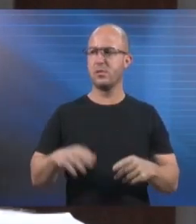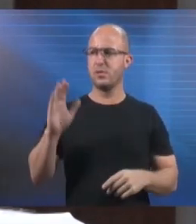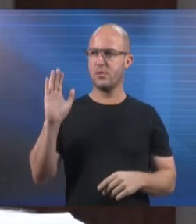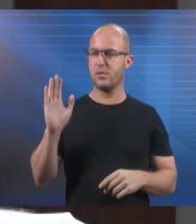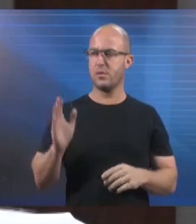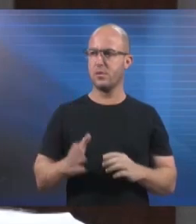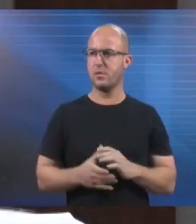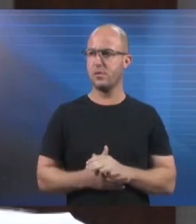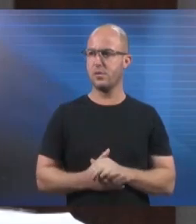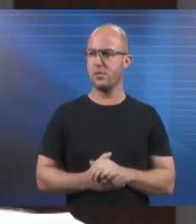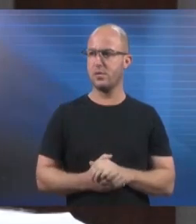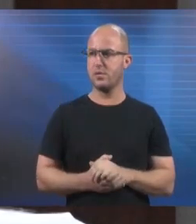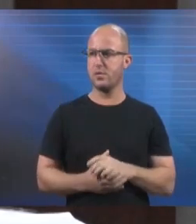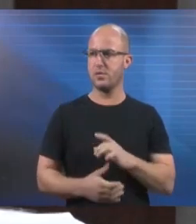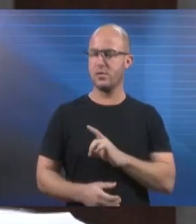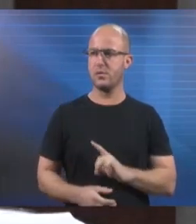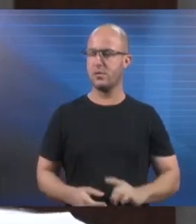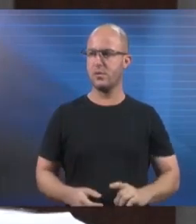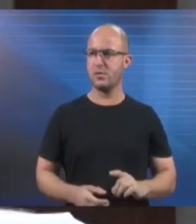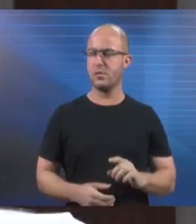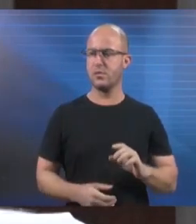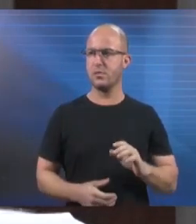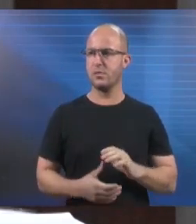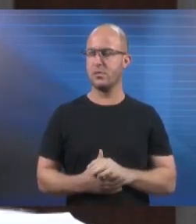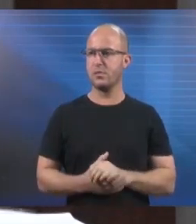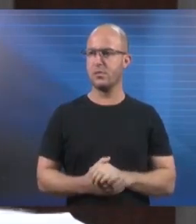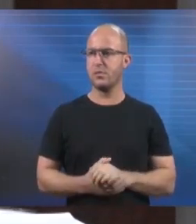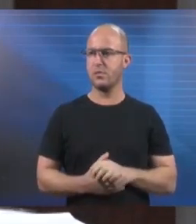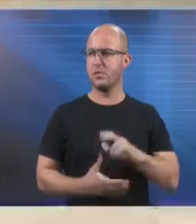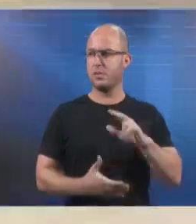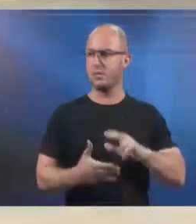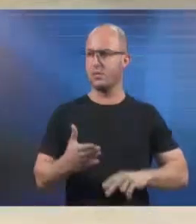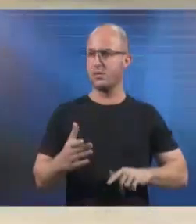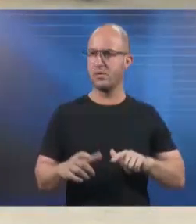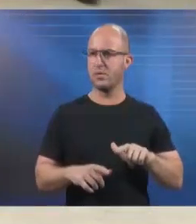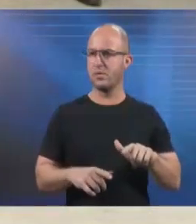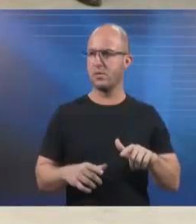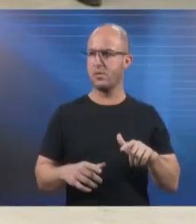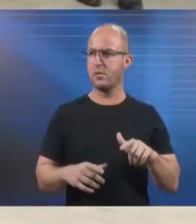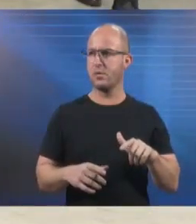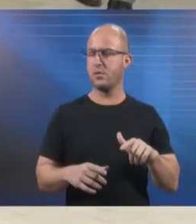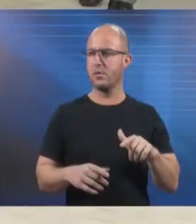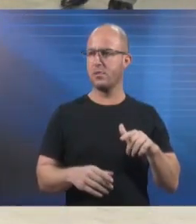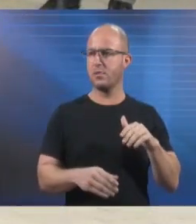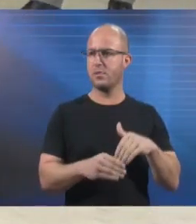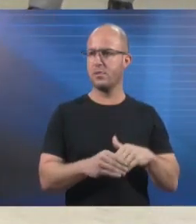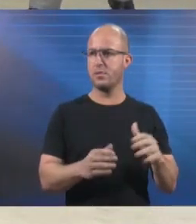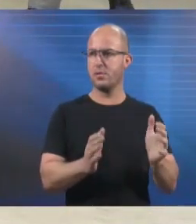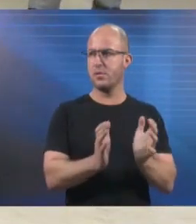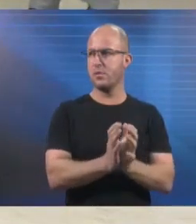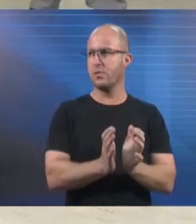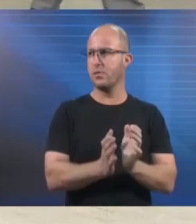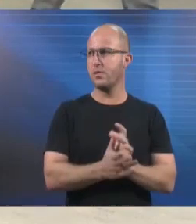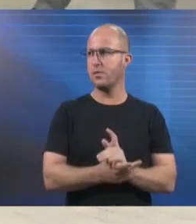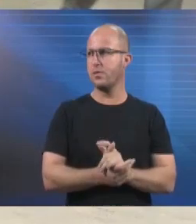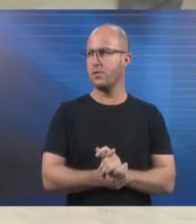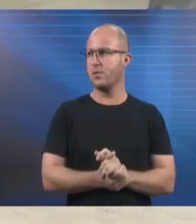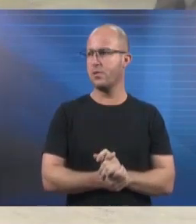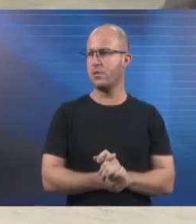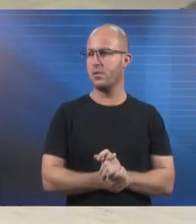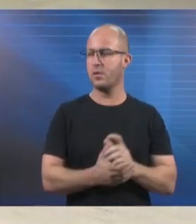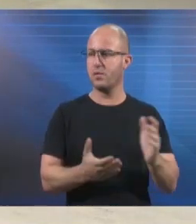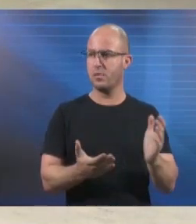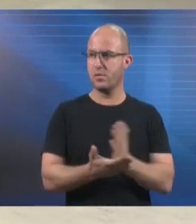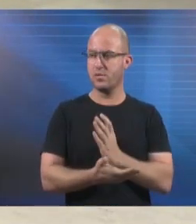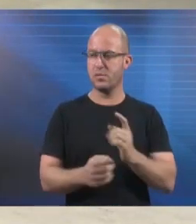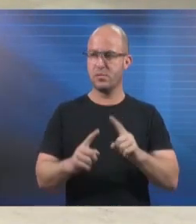eh pela ordem Deputado Gustav excelência tá fazendo a leitura porque nós vamos votar em bloco essa matéria alguns